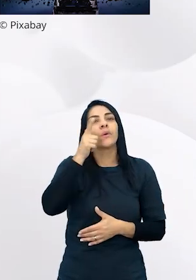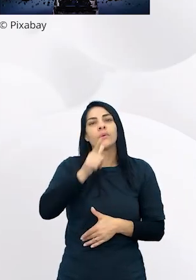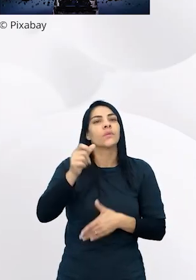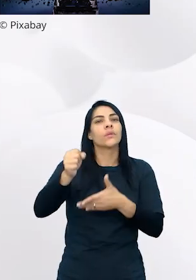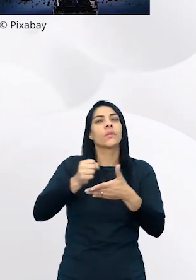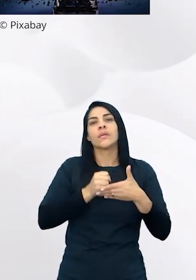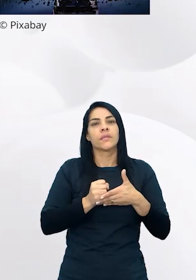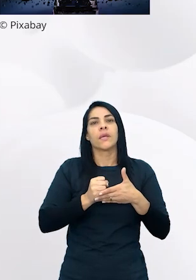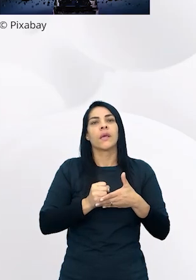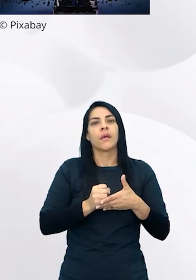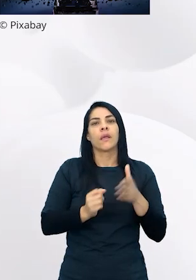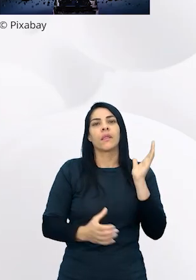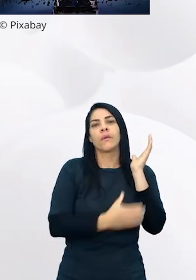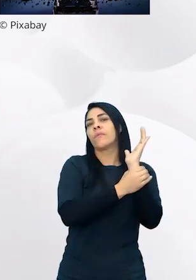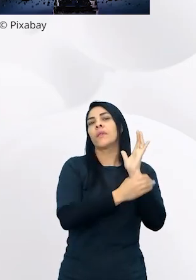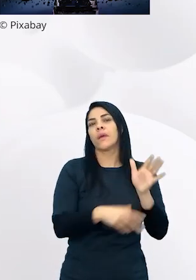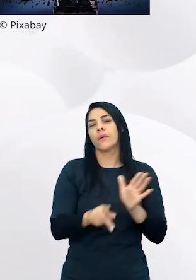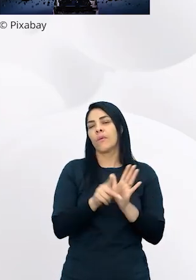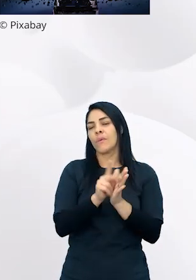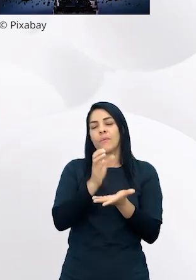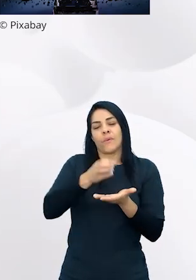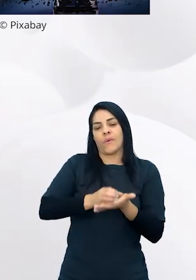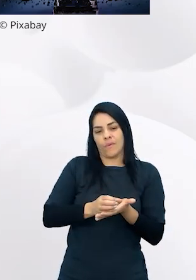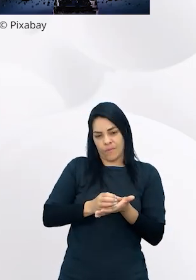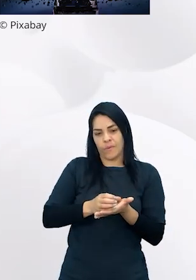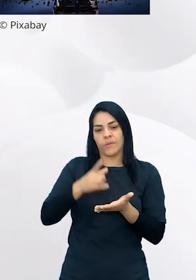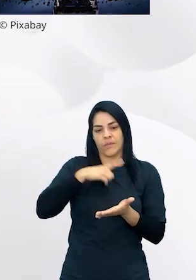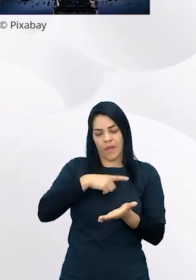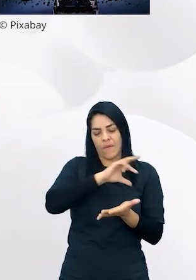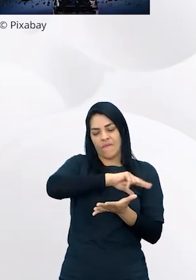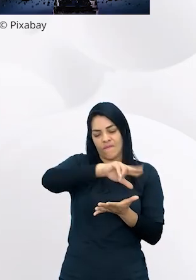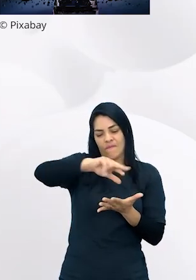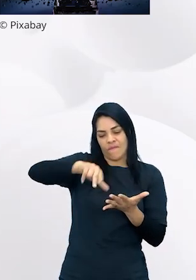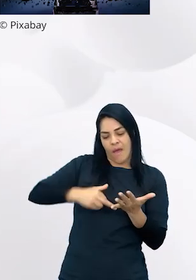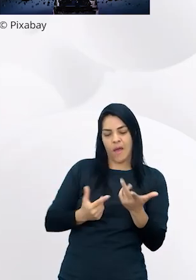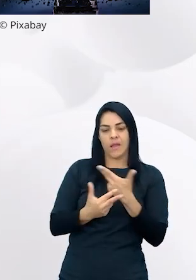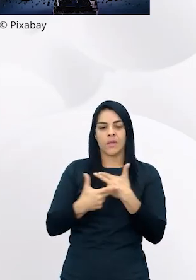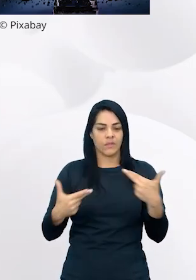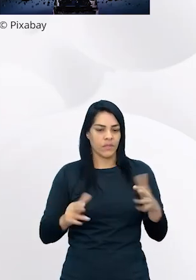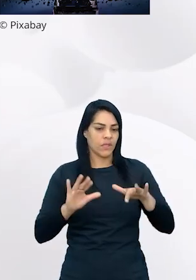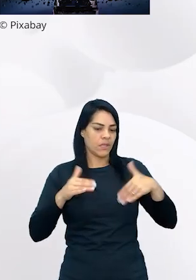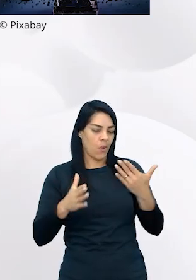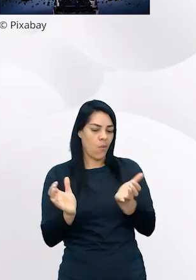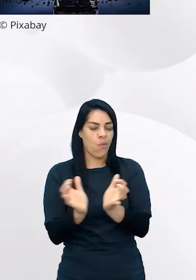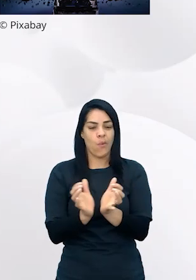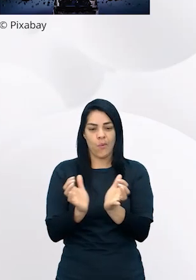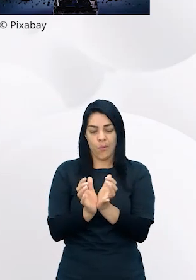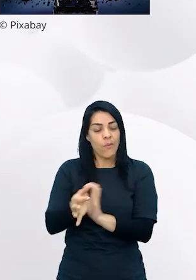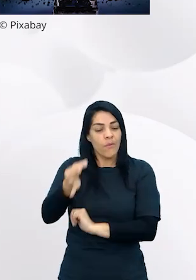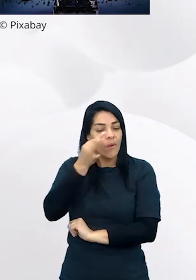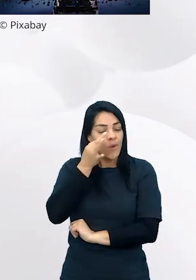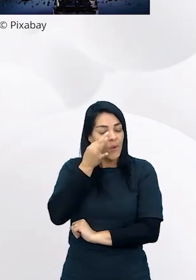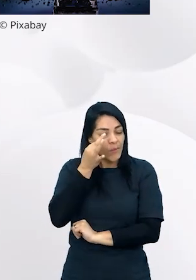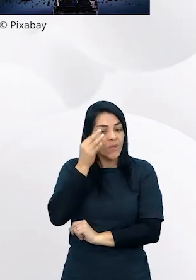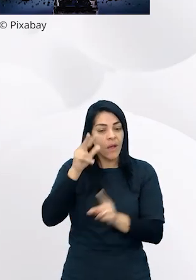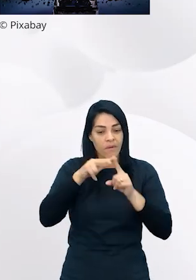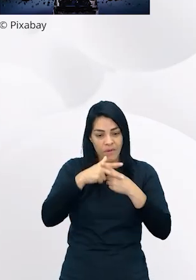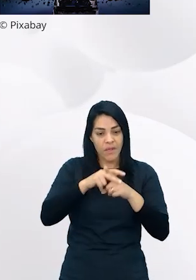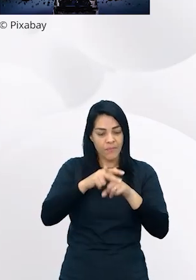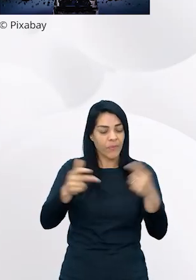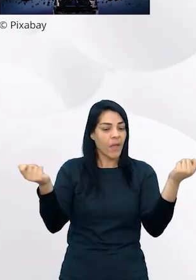copo? Né? O que eu posso defender com esse copo? Então, são N situações. E daí esse grupo ele vai observar as ferramentas que ele